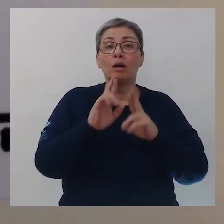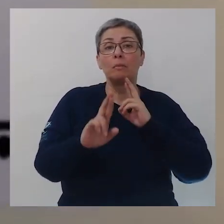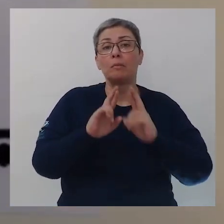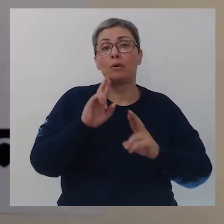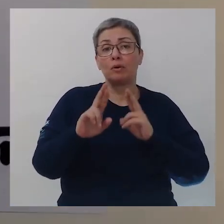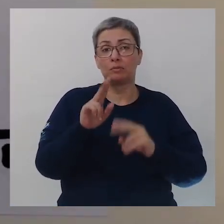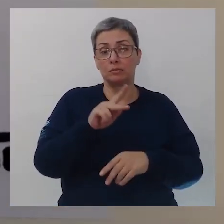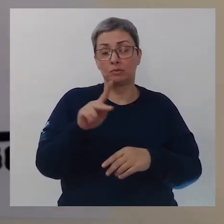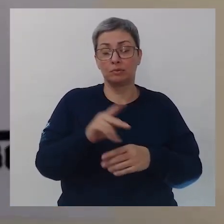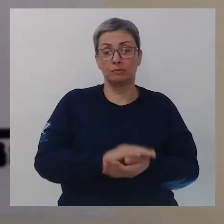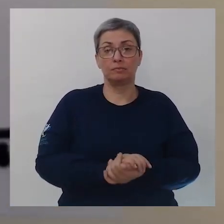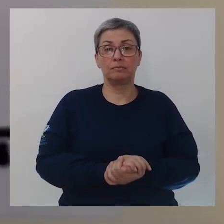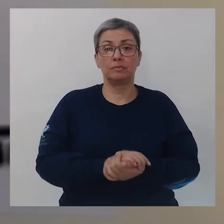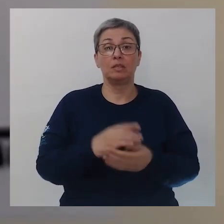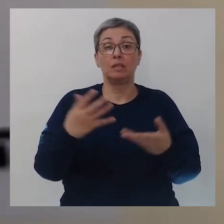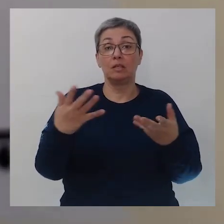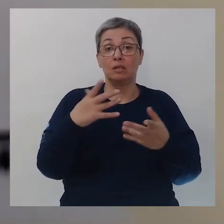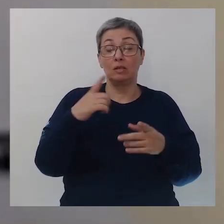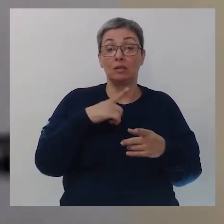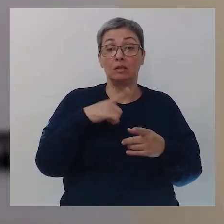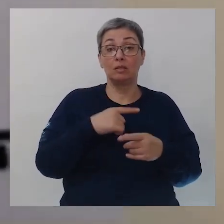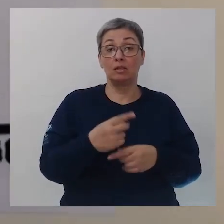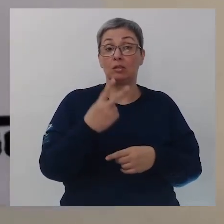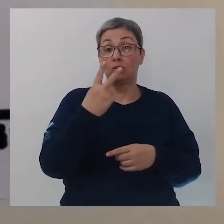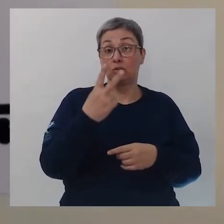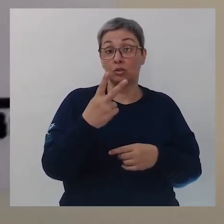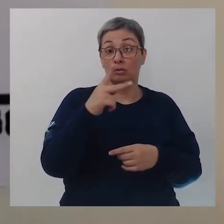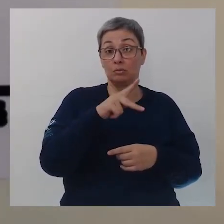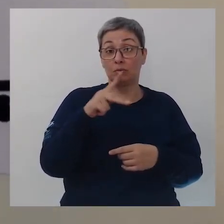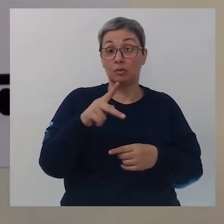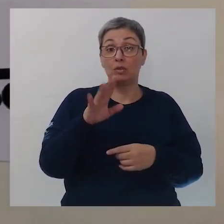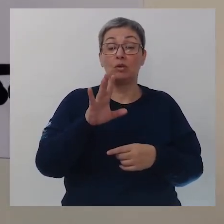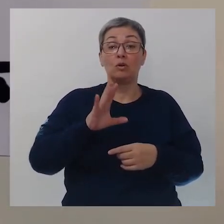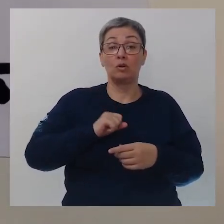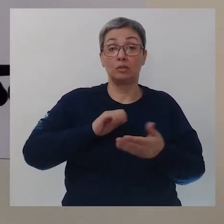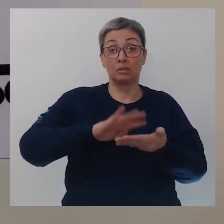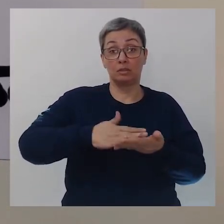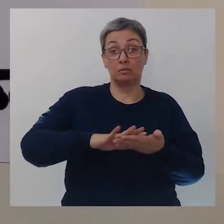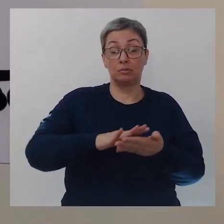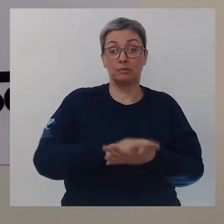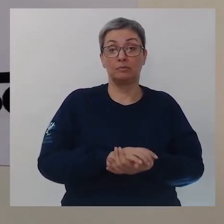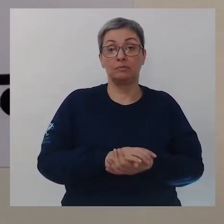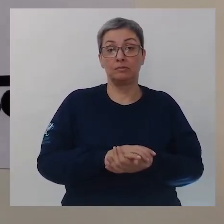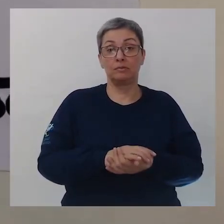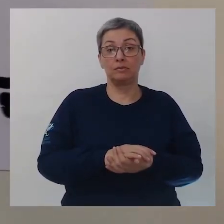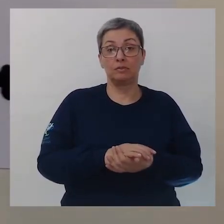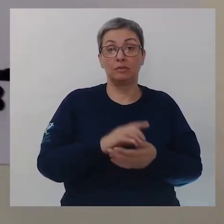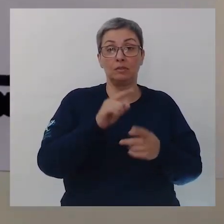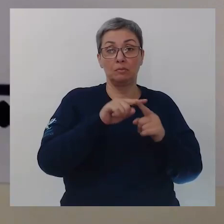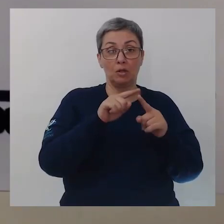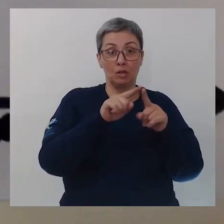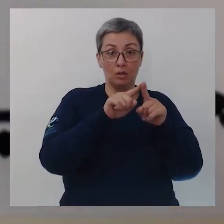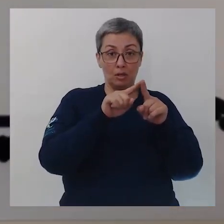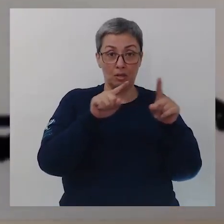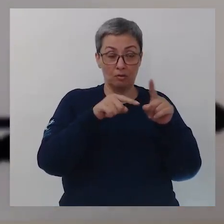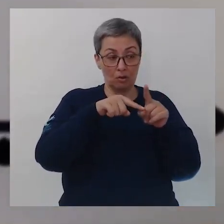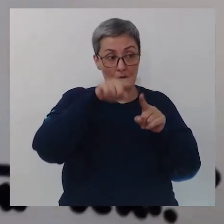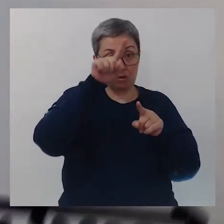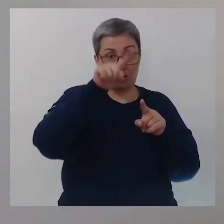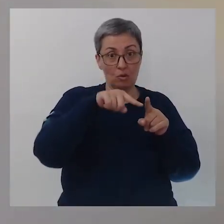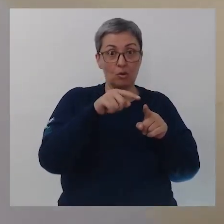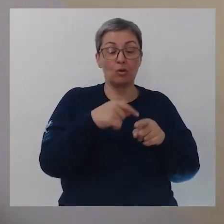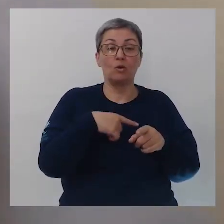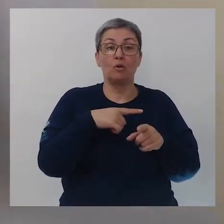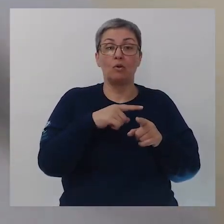respostas dos professores. Nós tivemos 2 professores que gostaram de samba. Então eu venho aqui na minha tabelinha, onde